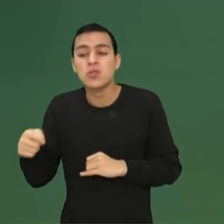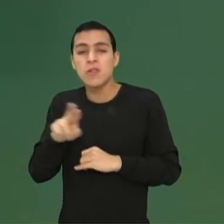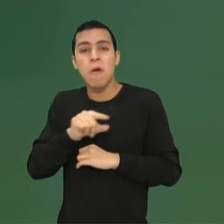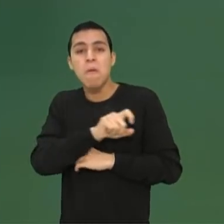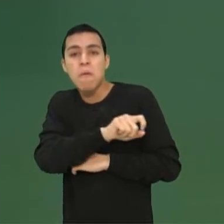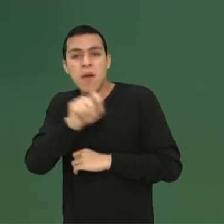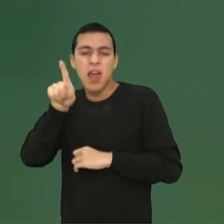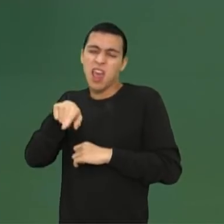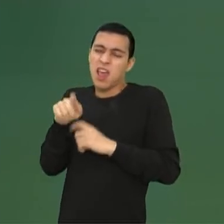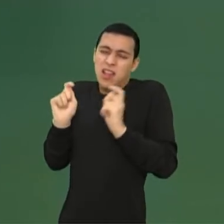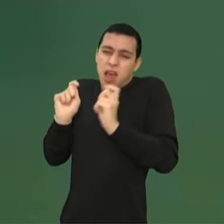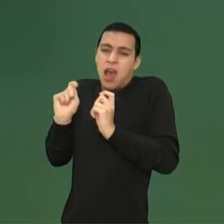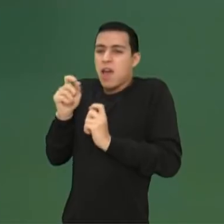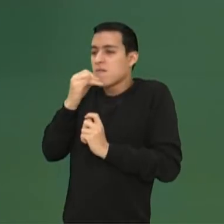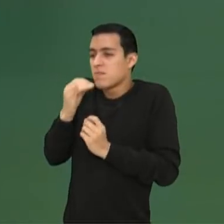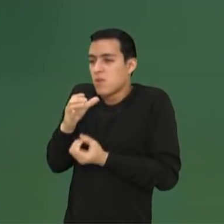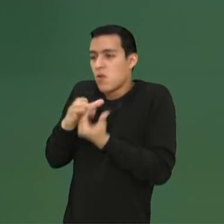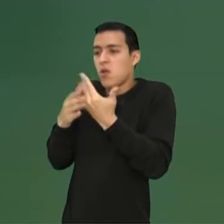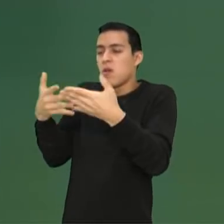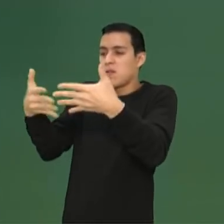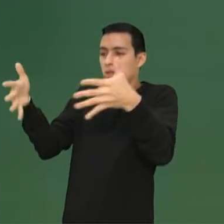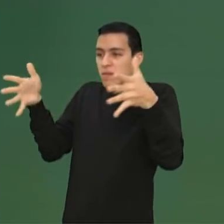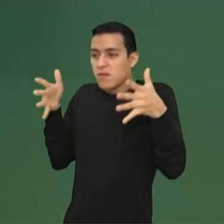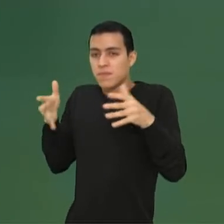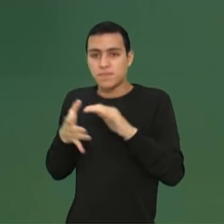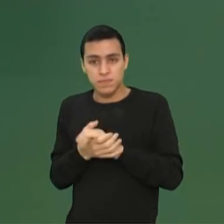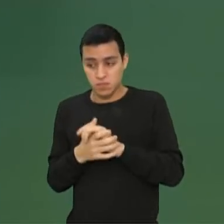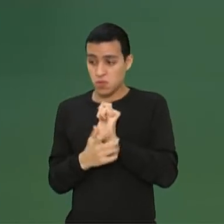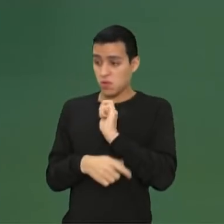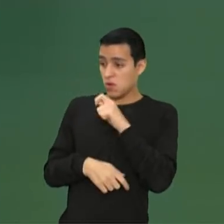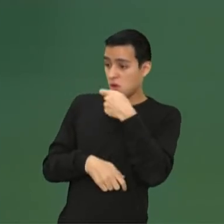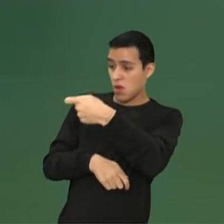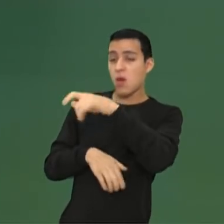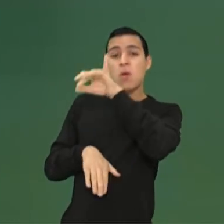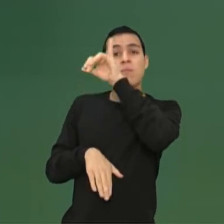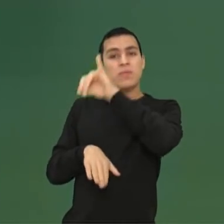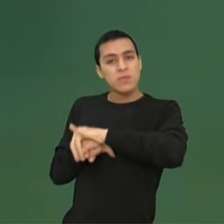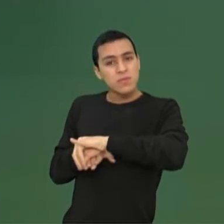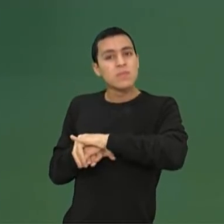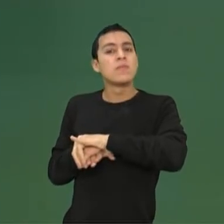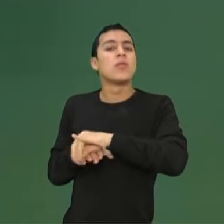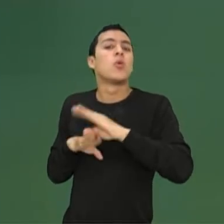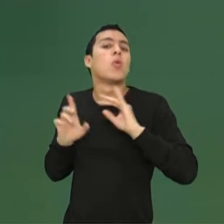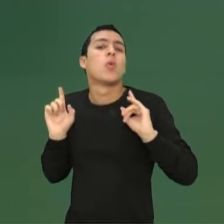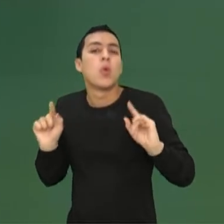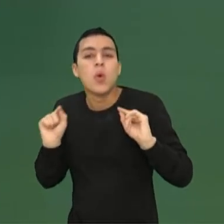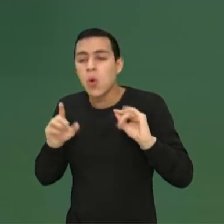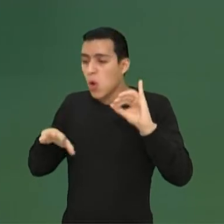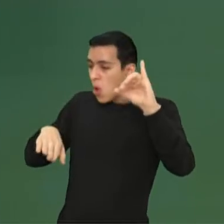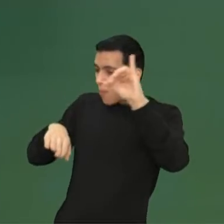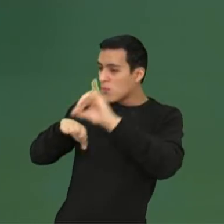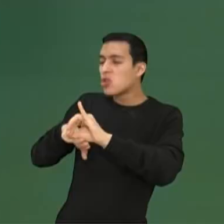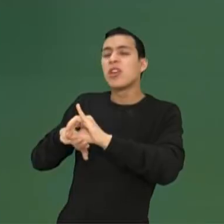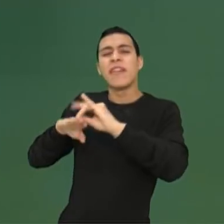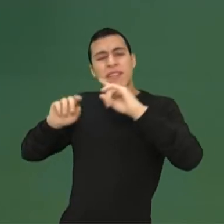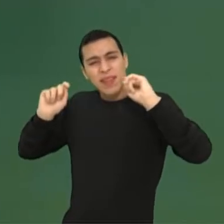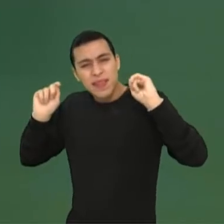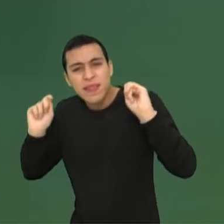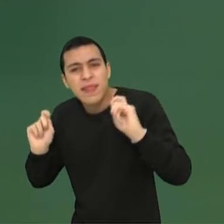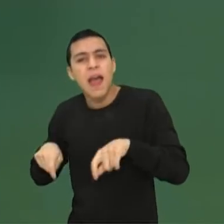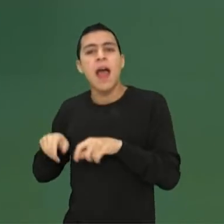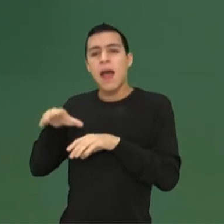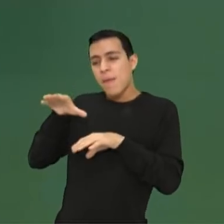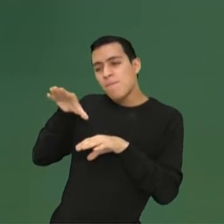Um deles é o portão. Então, quando eu chamo de objeto, é aquele objeto útil